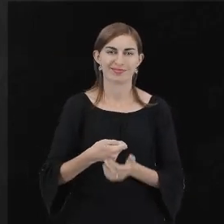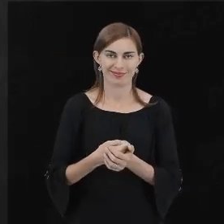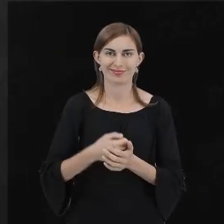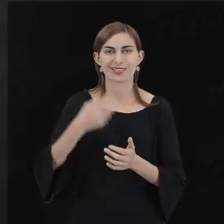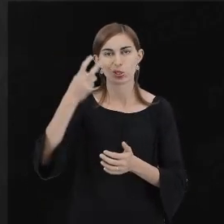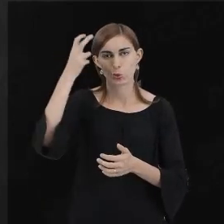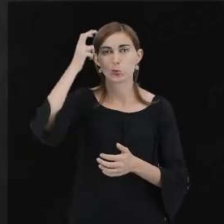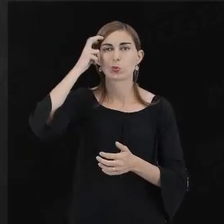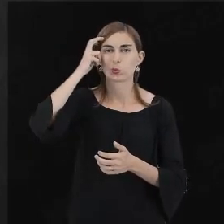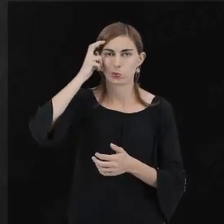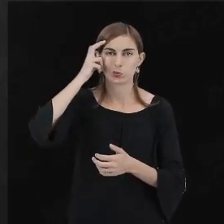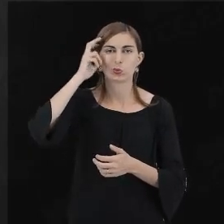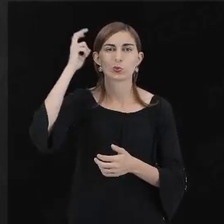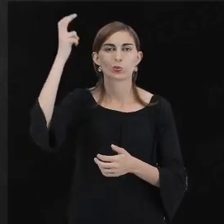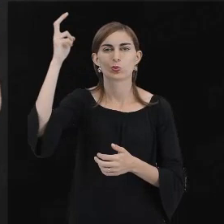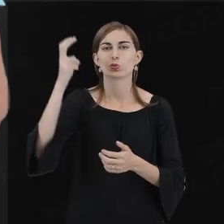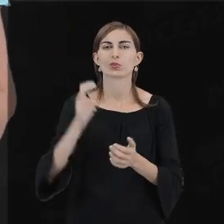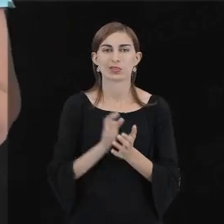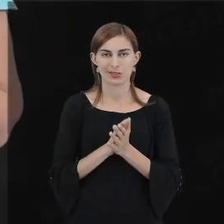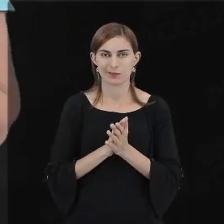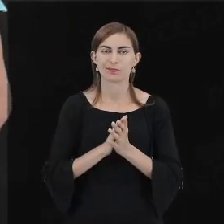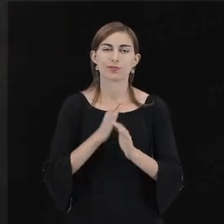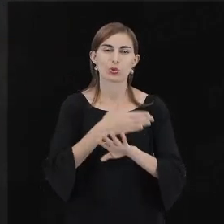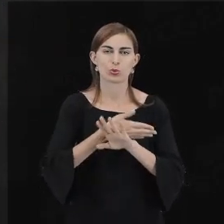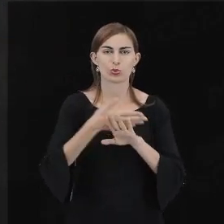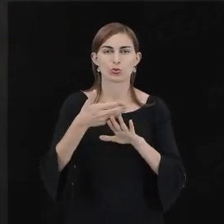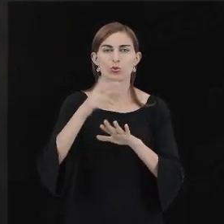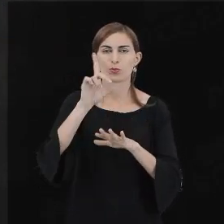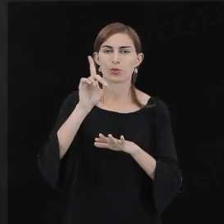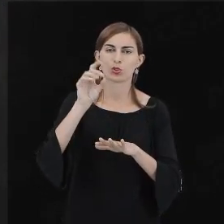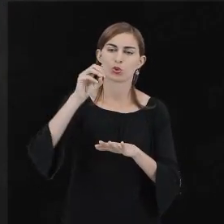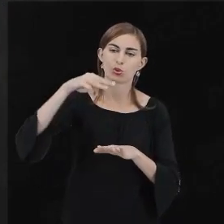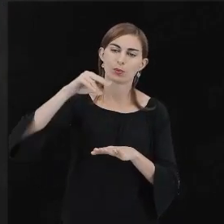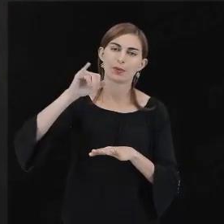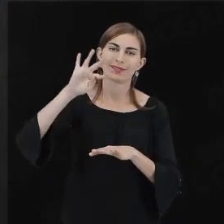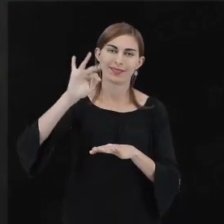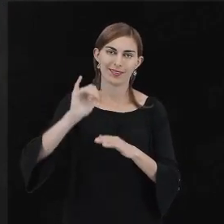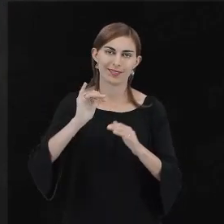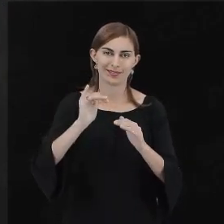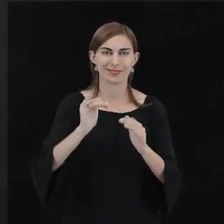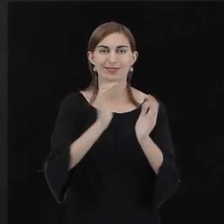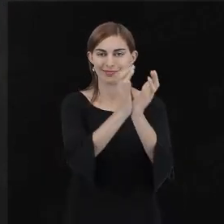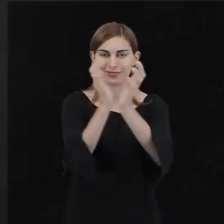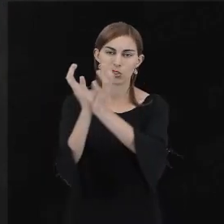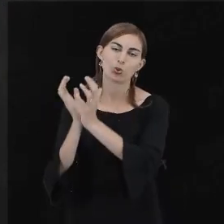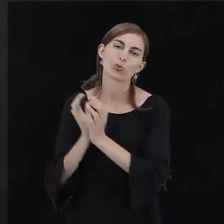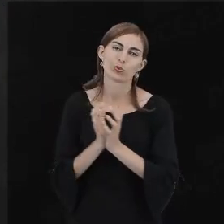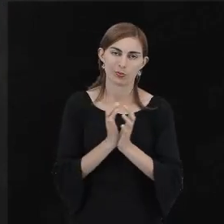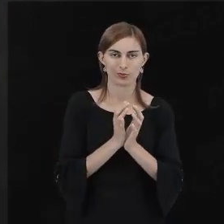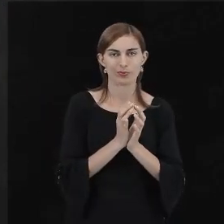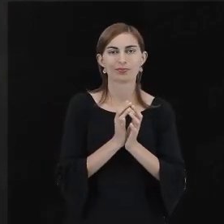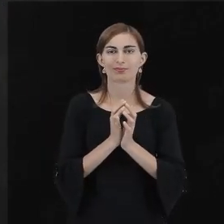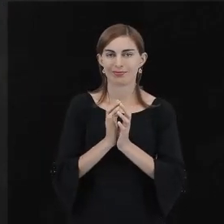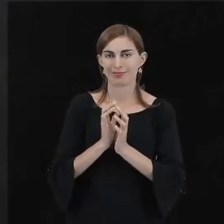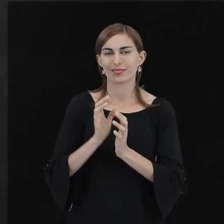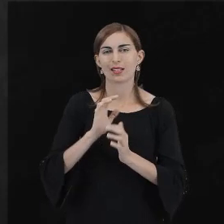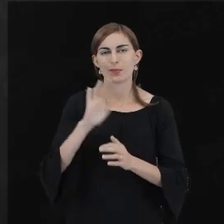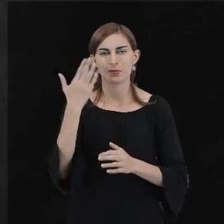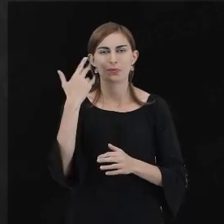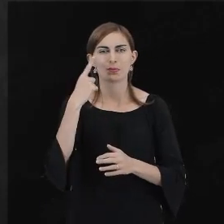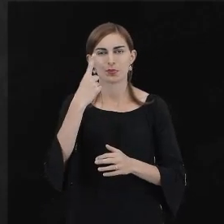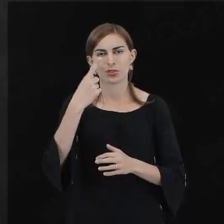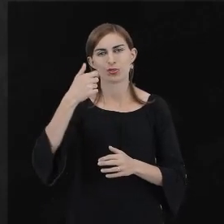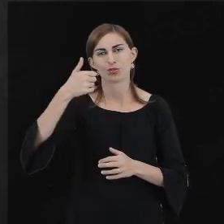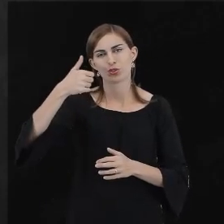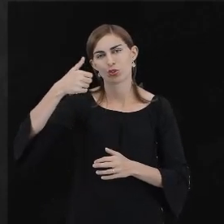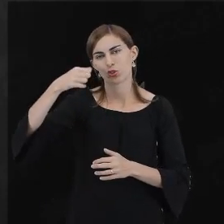dominantes, né? Já dizia Bourdieu e Passeron, já diziam isso na década de 70, isso é imposto sem nenhuma